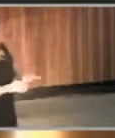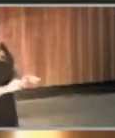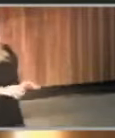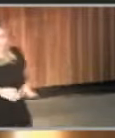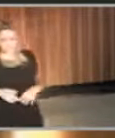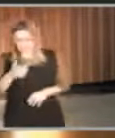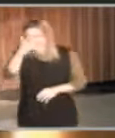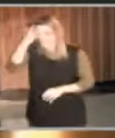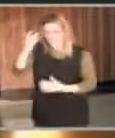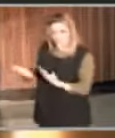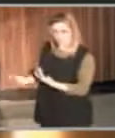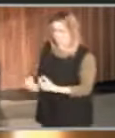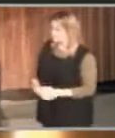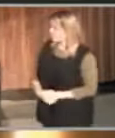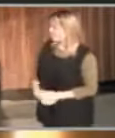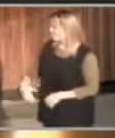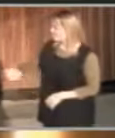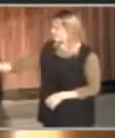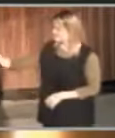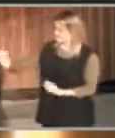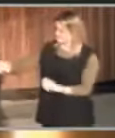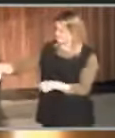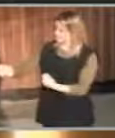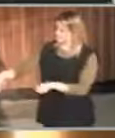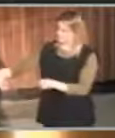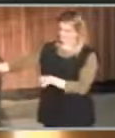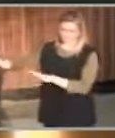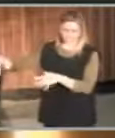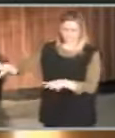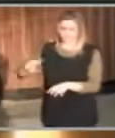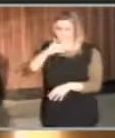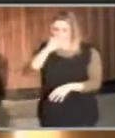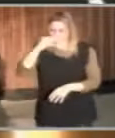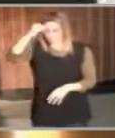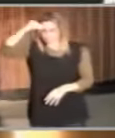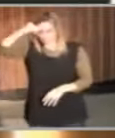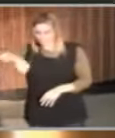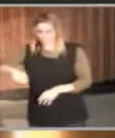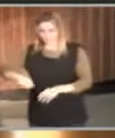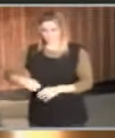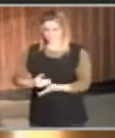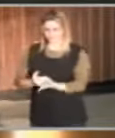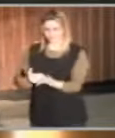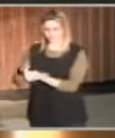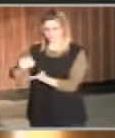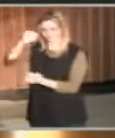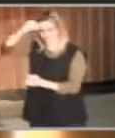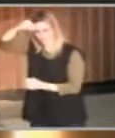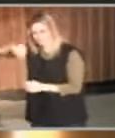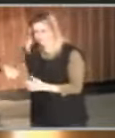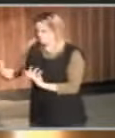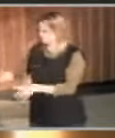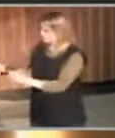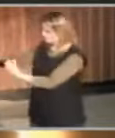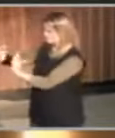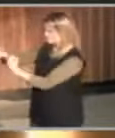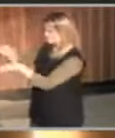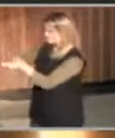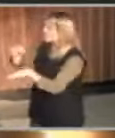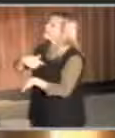geração mas estas eram as histórias dos seus pais e dos seus avós e não eram mais as